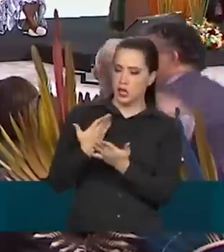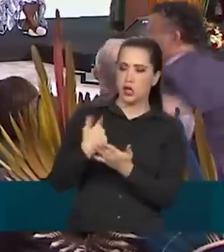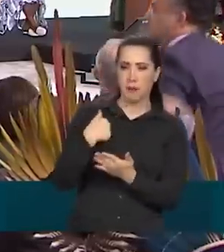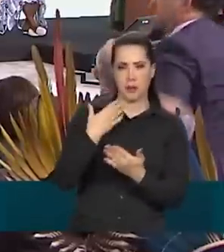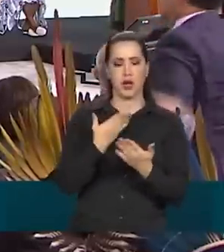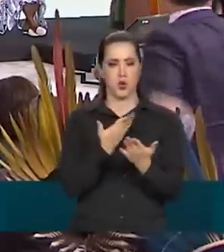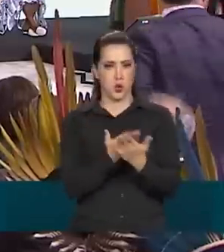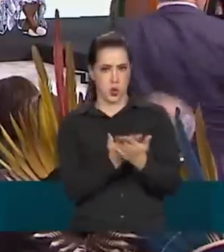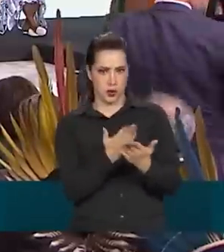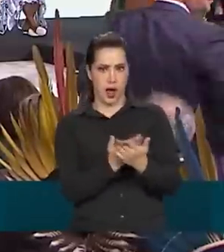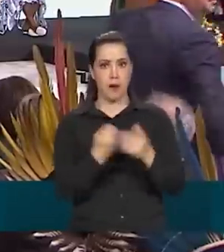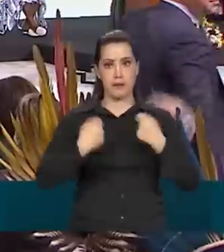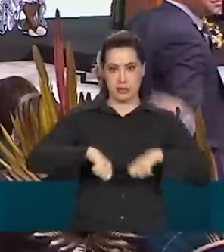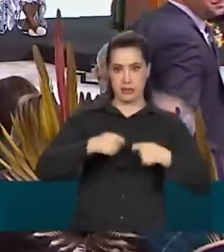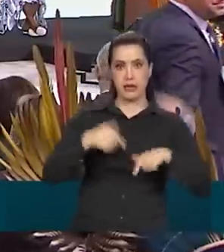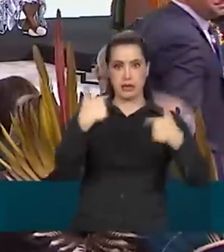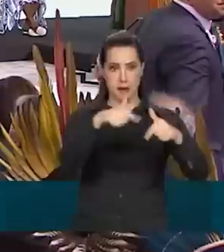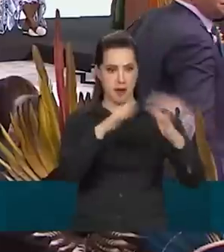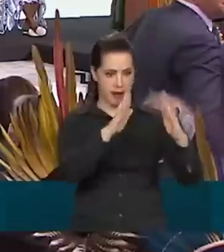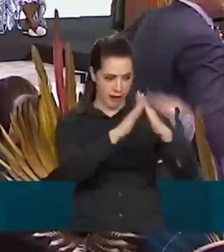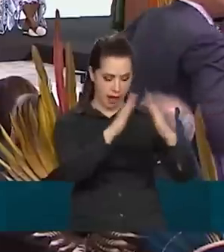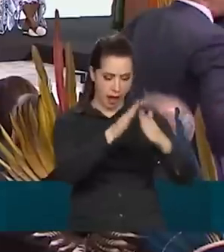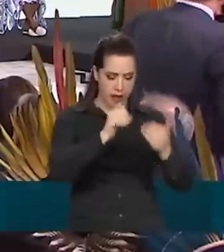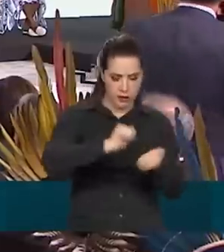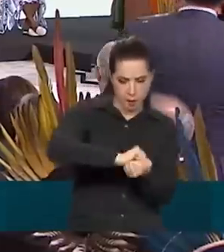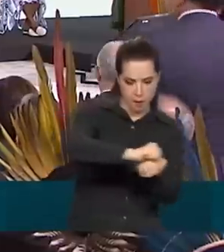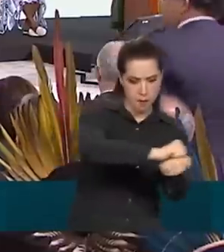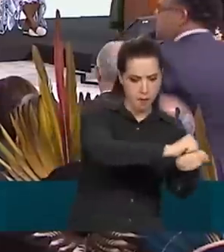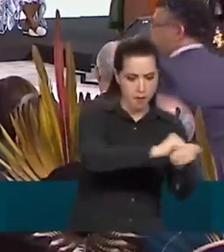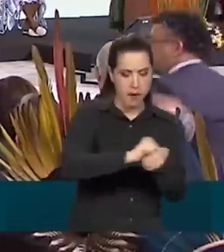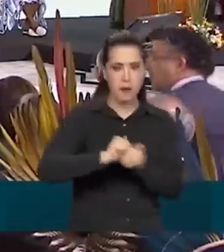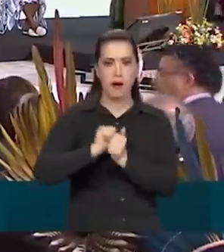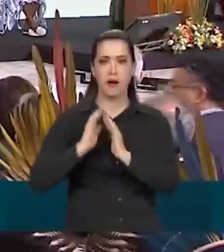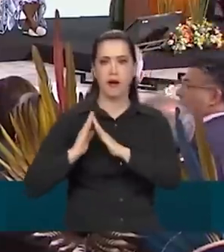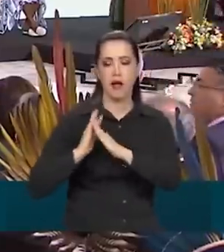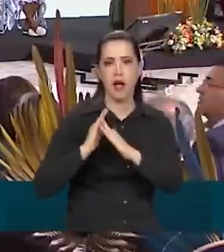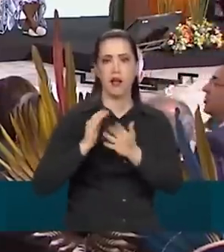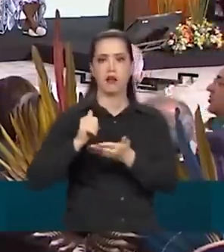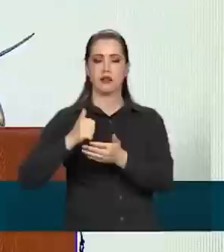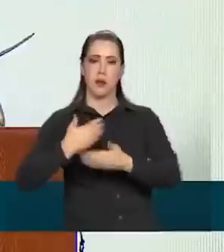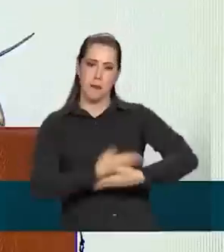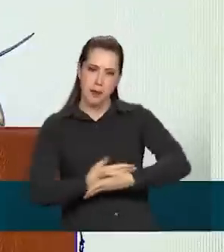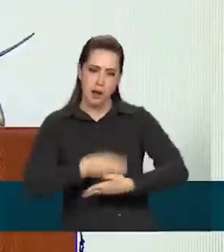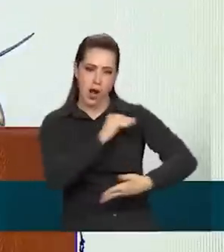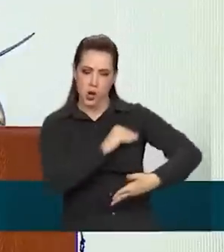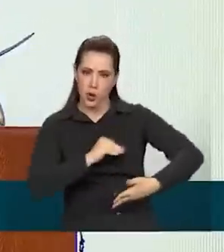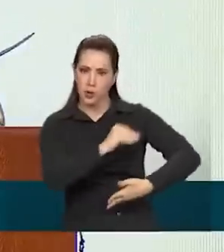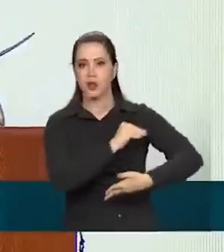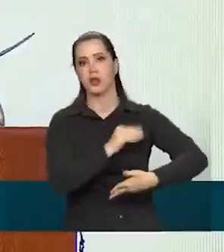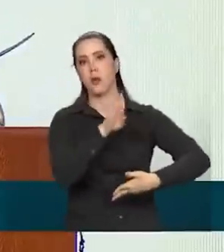de família como babá e empregada doméstica, porque era assim que era chamada à época, né?